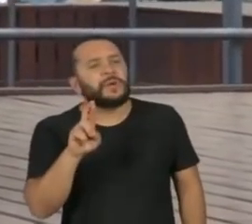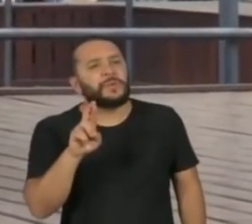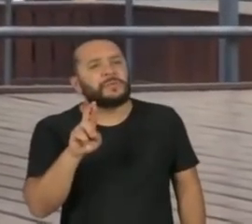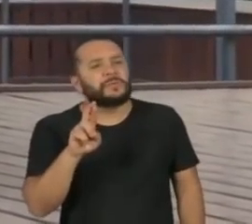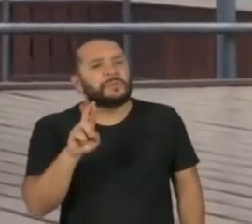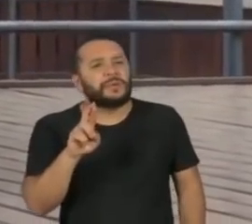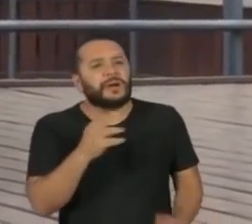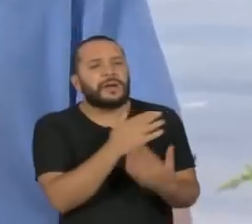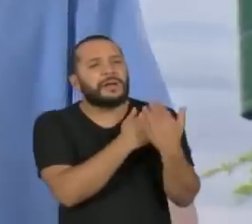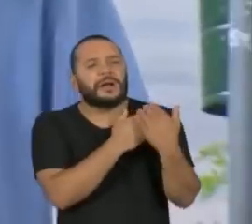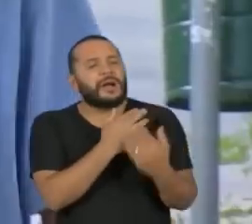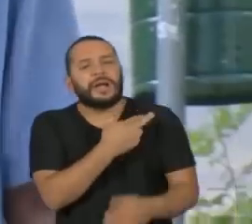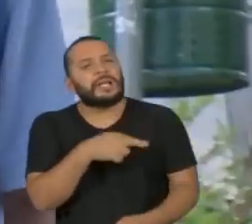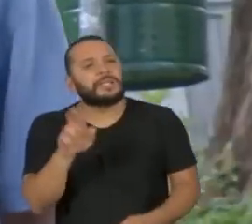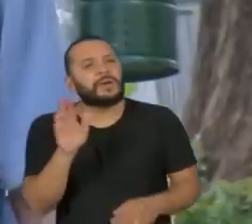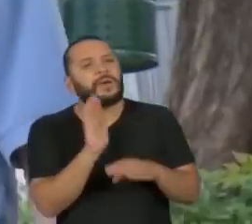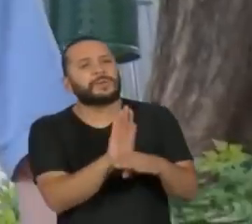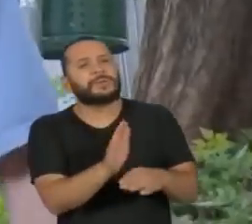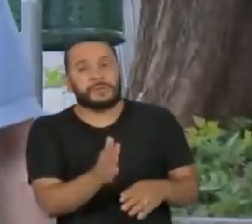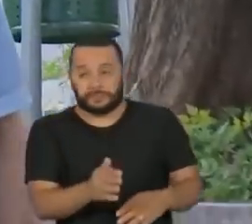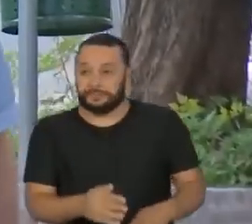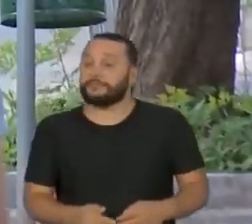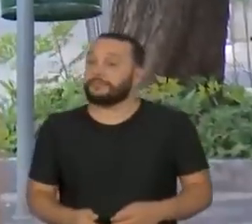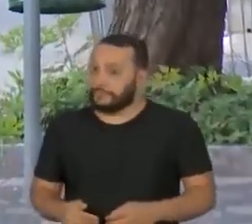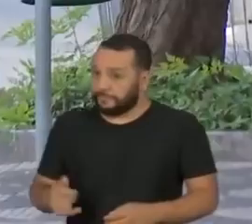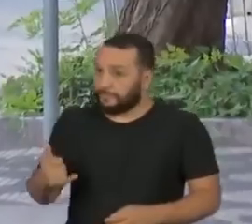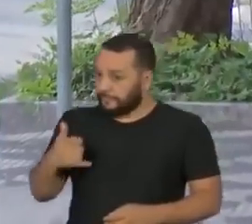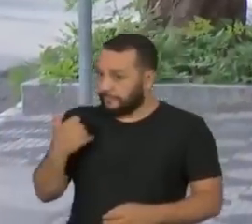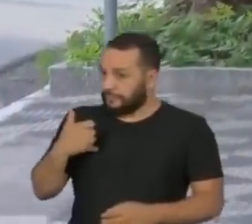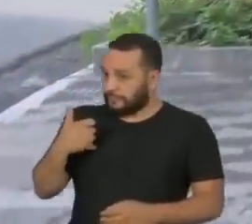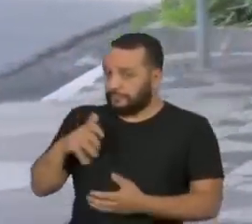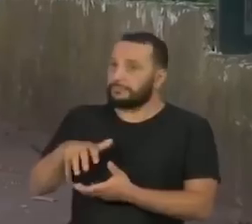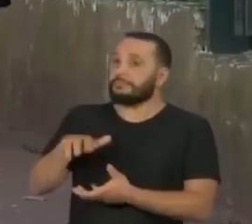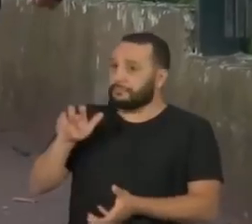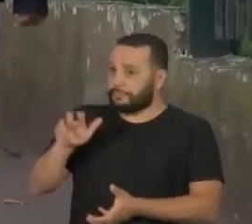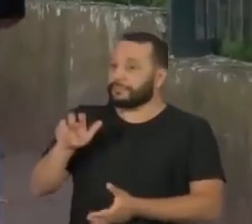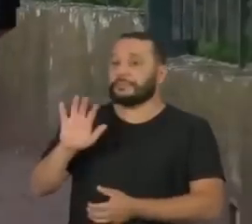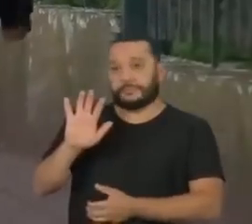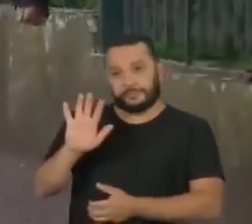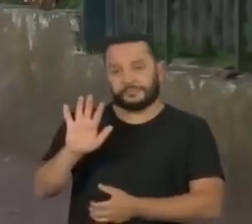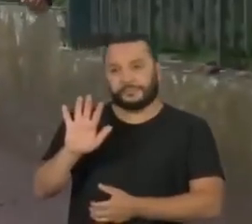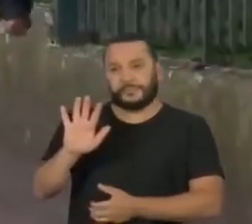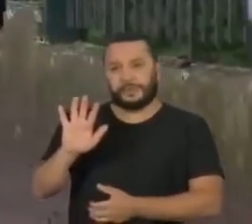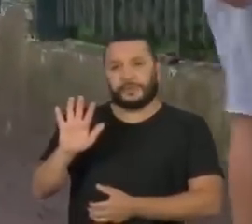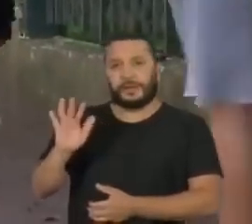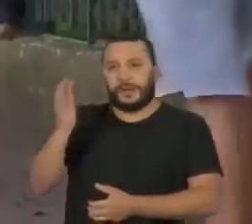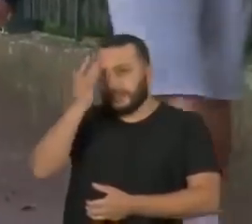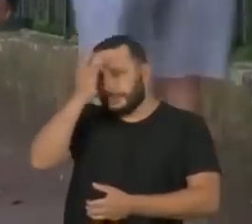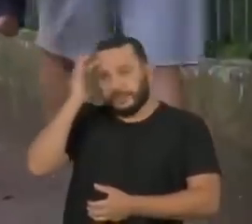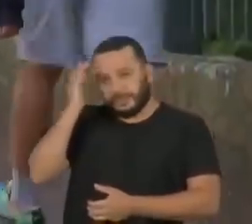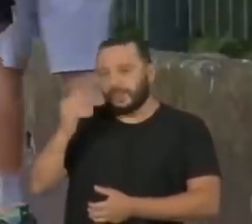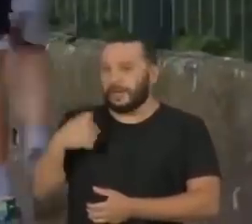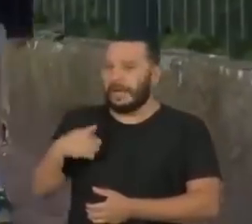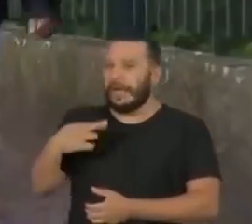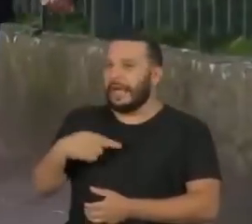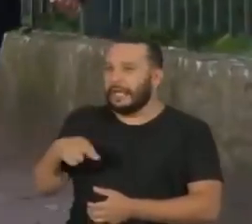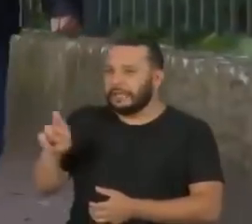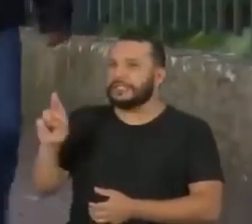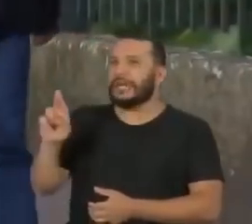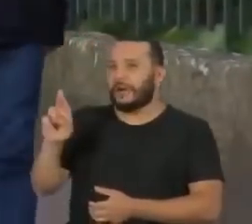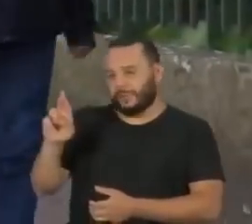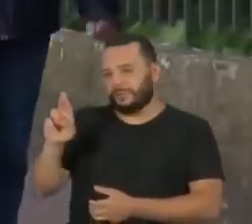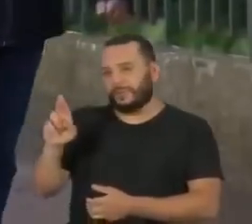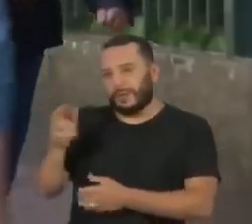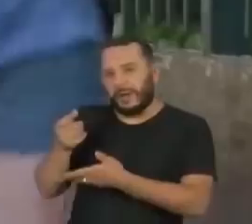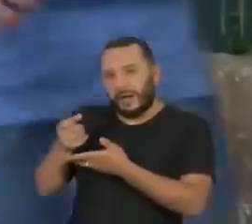Então, também em função do envelhecimento, mas não só em função disso, há uma aproximação maior por parte das religiões,